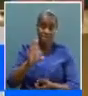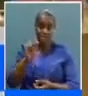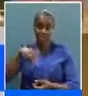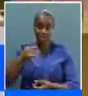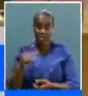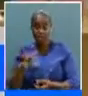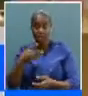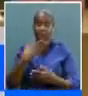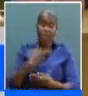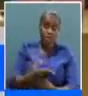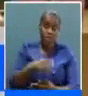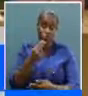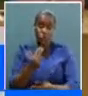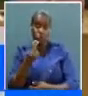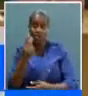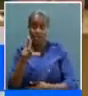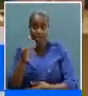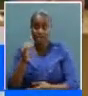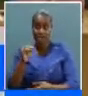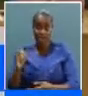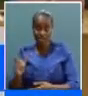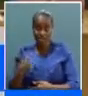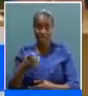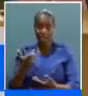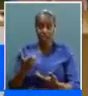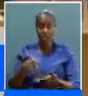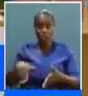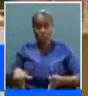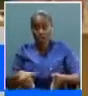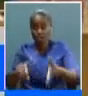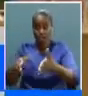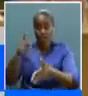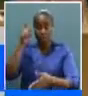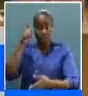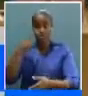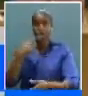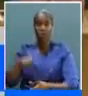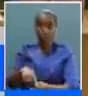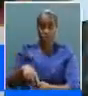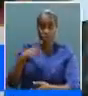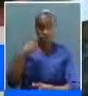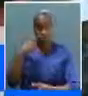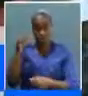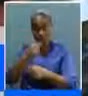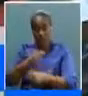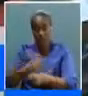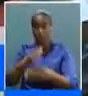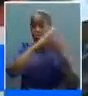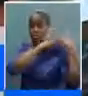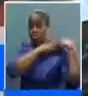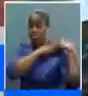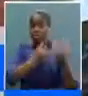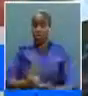a Ulisses Correia e Silva que arrepie caminho, repense suas opções e governe com responsabilidade.